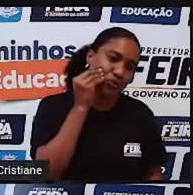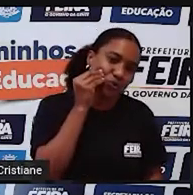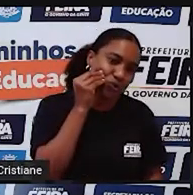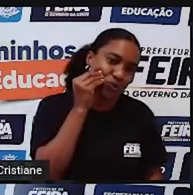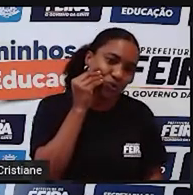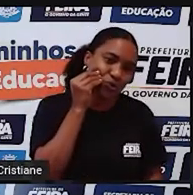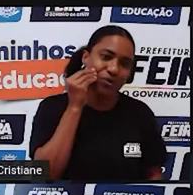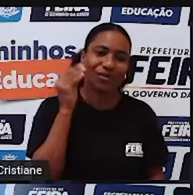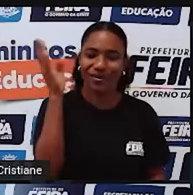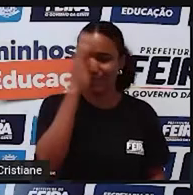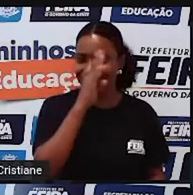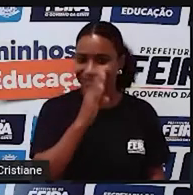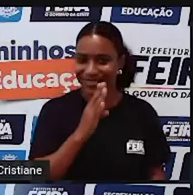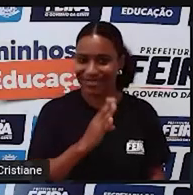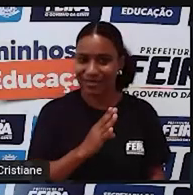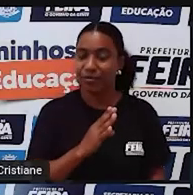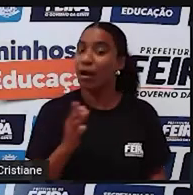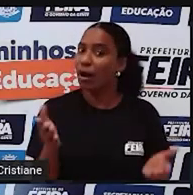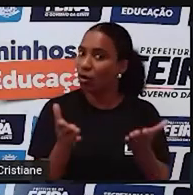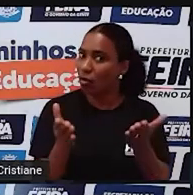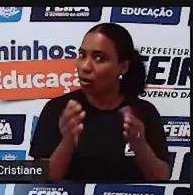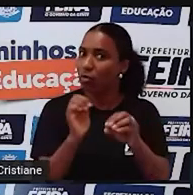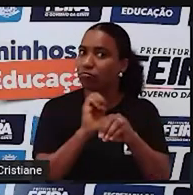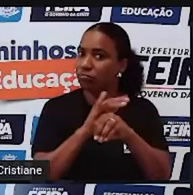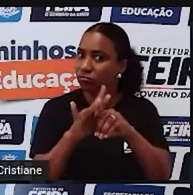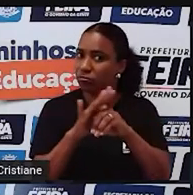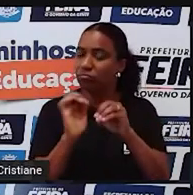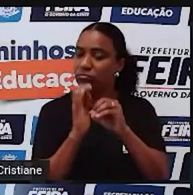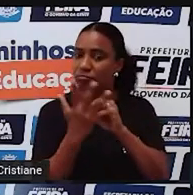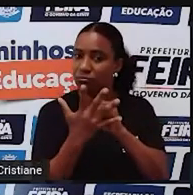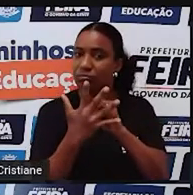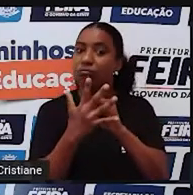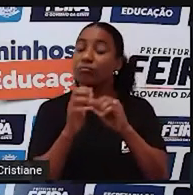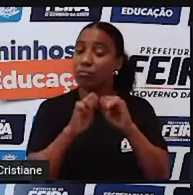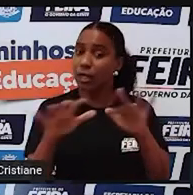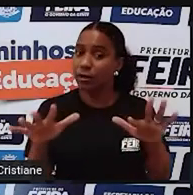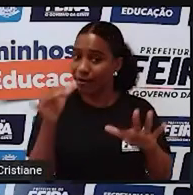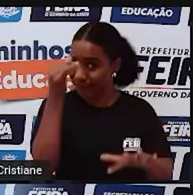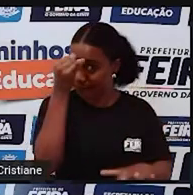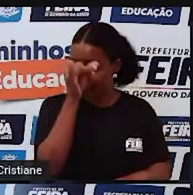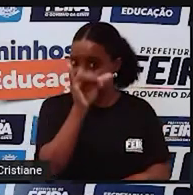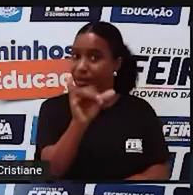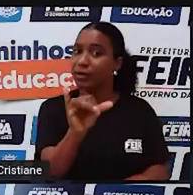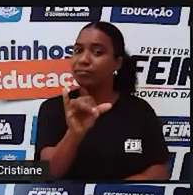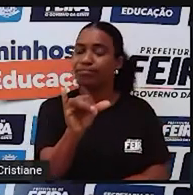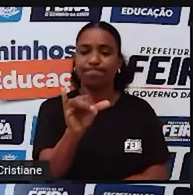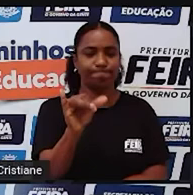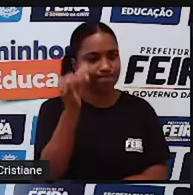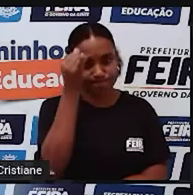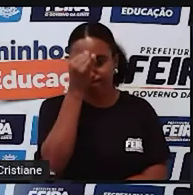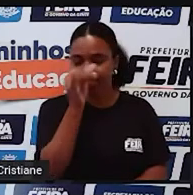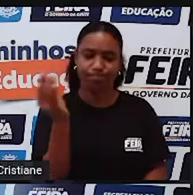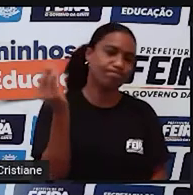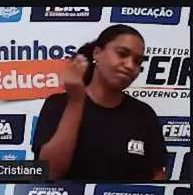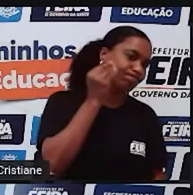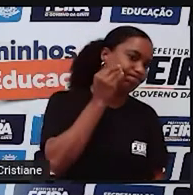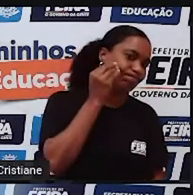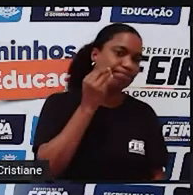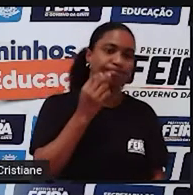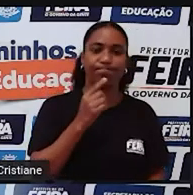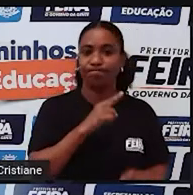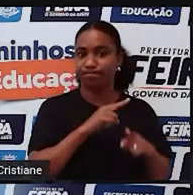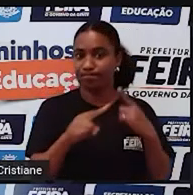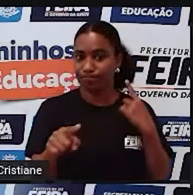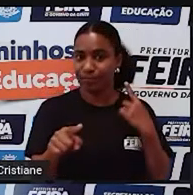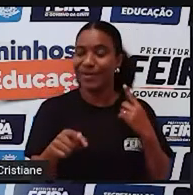Brasil a gente faz muito isso. Agora não, tá, gente? Agora não pode, devido à pandemia. Mas, antes